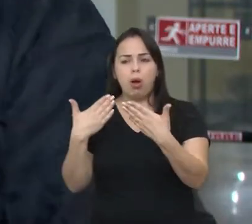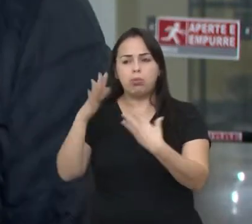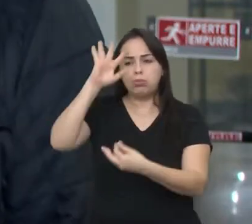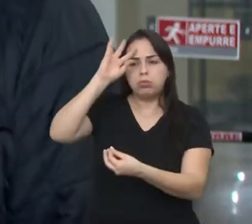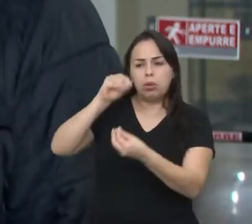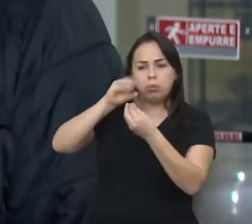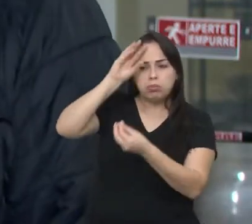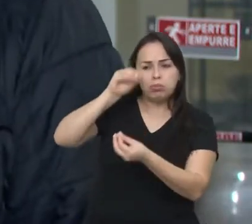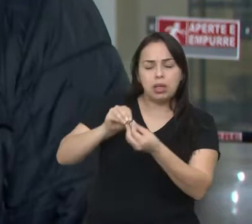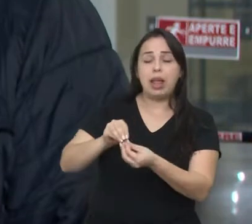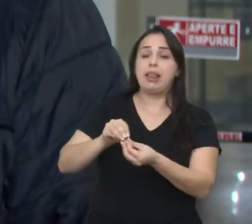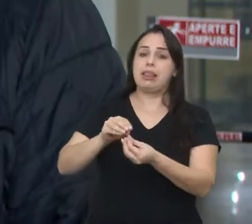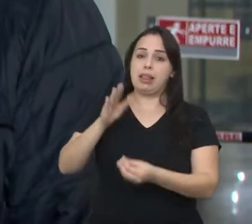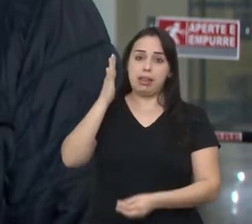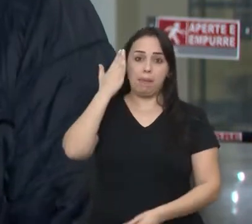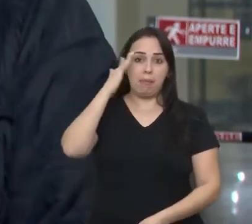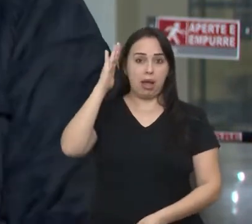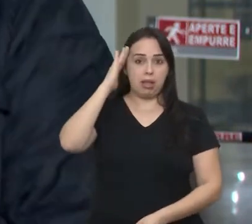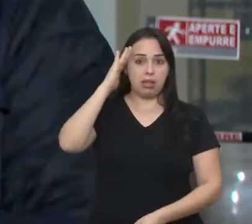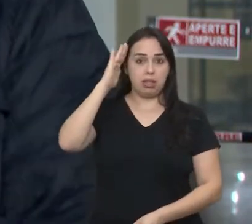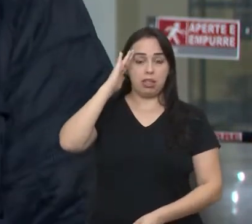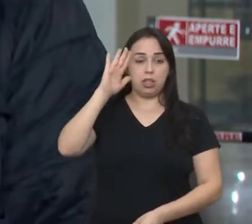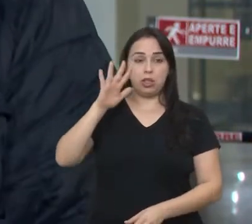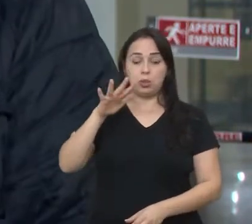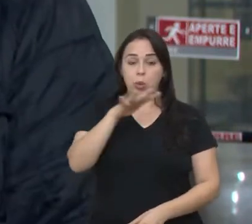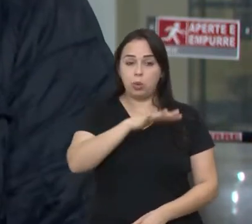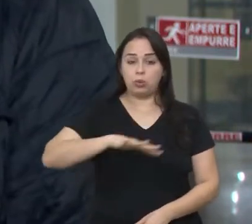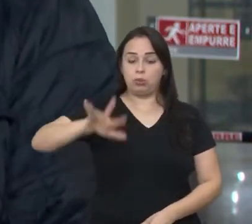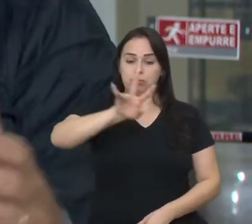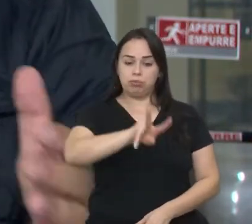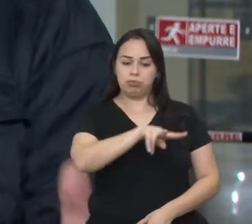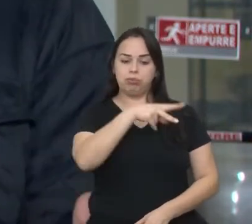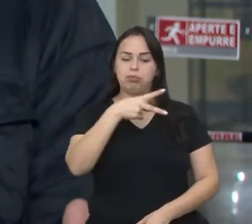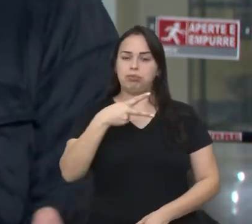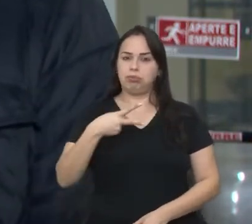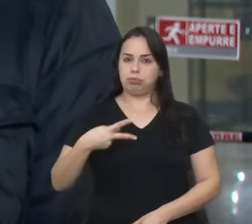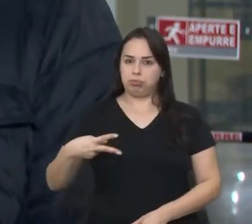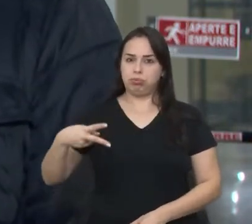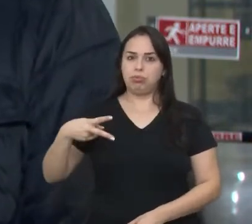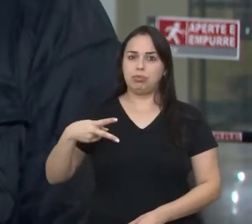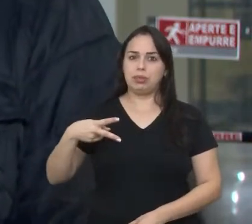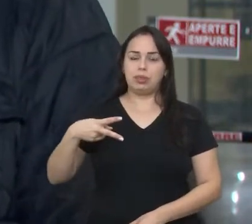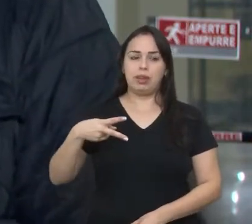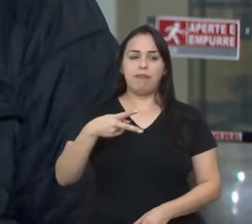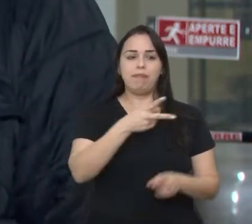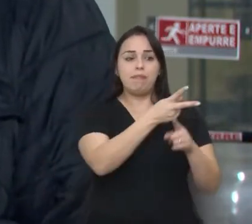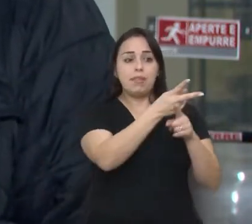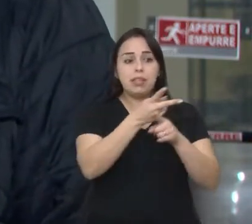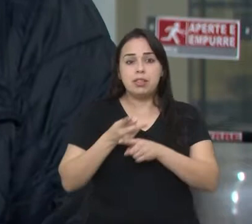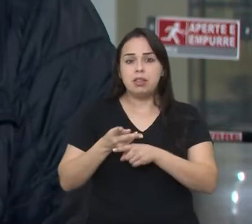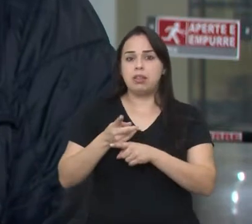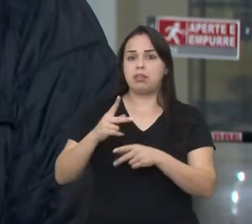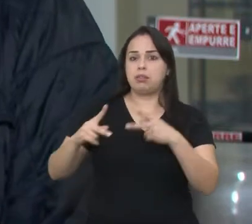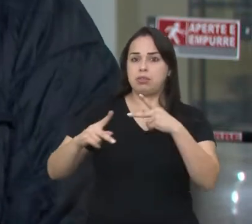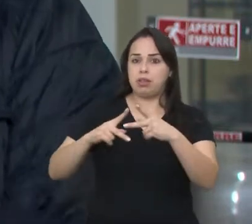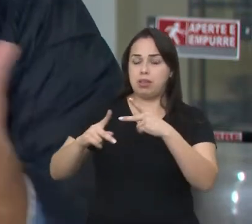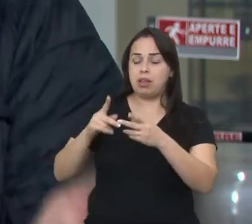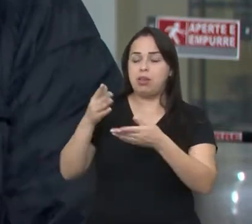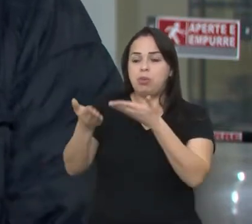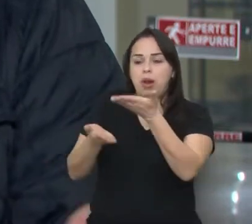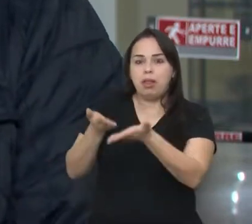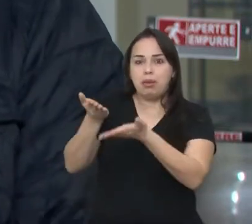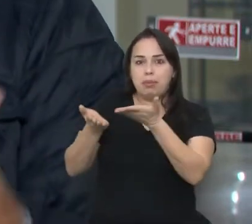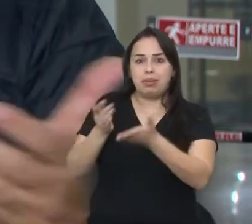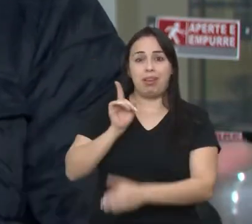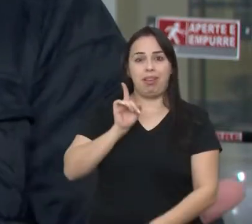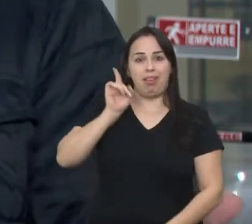as demandas e sabendo que todo o Vale do Paraíba tem tratado aqui em São José dos Campos, porque antes o tratamento era em